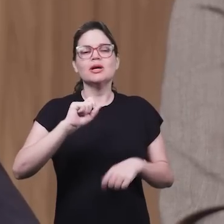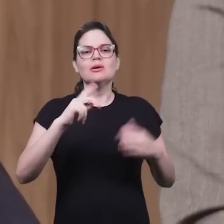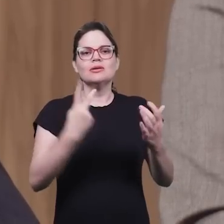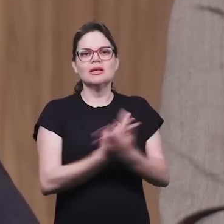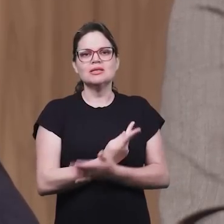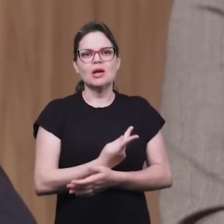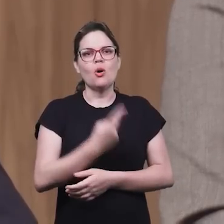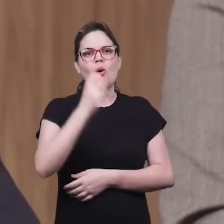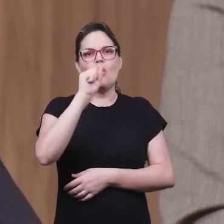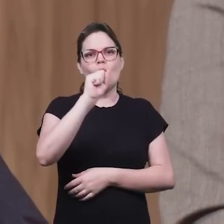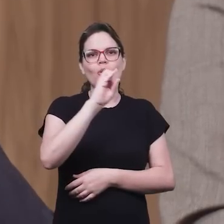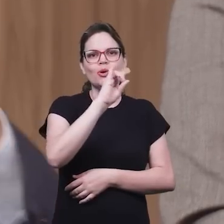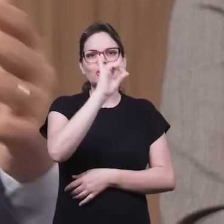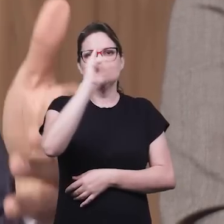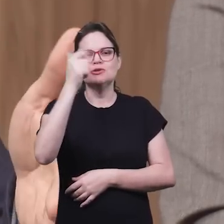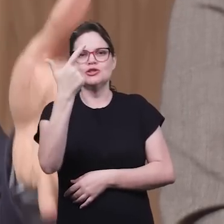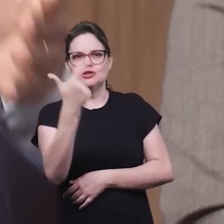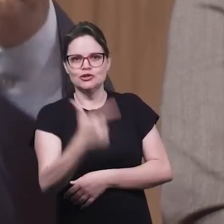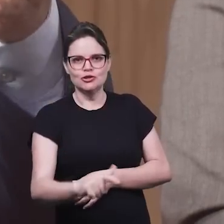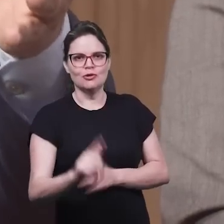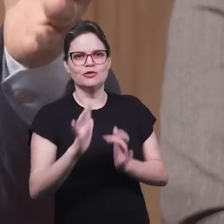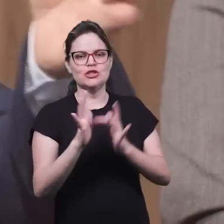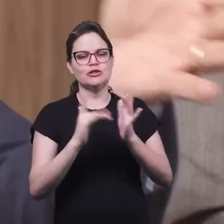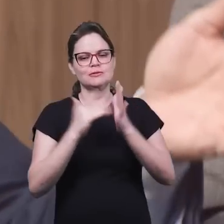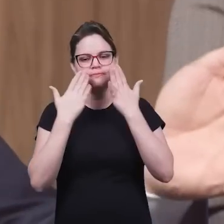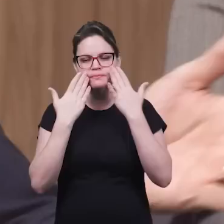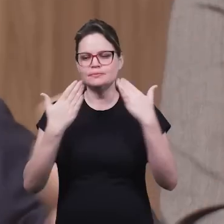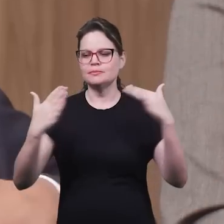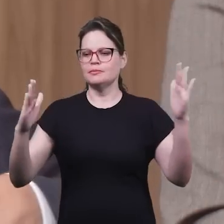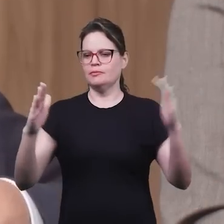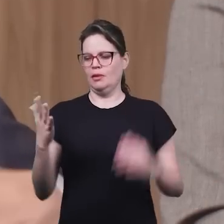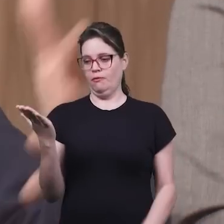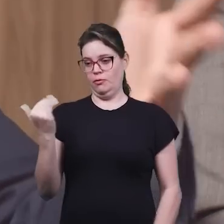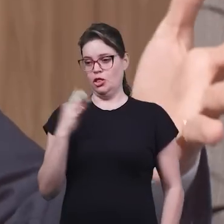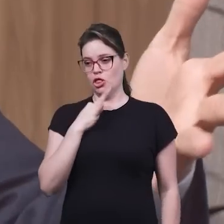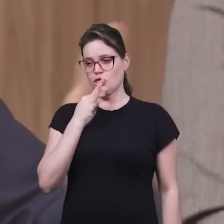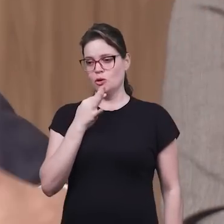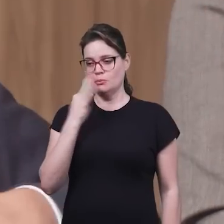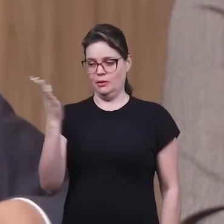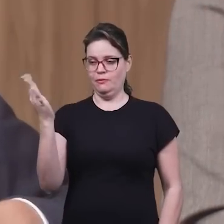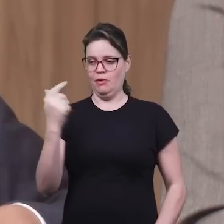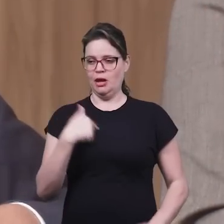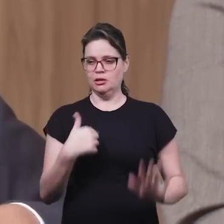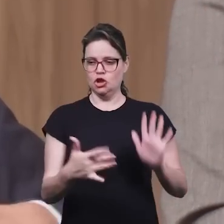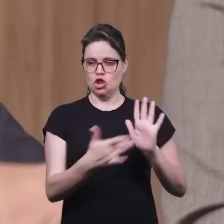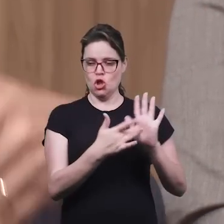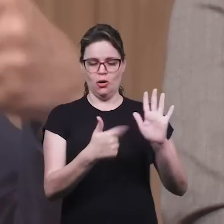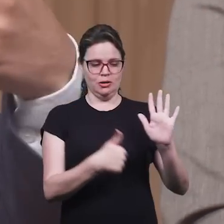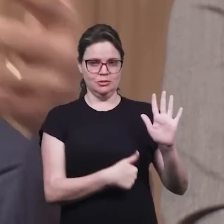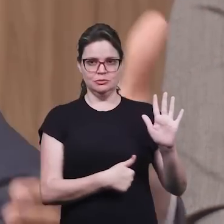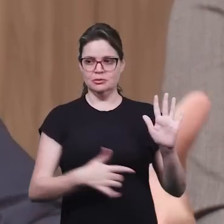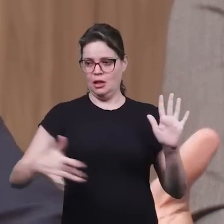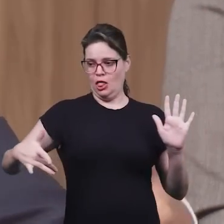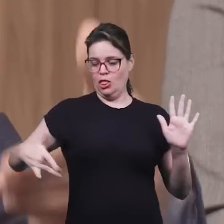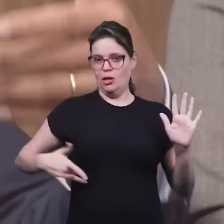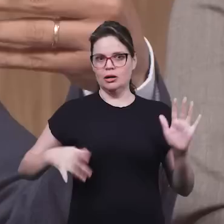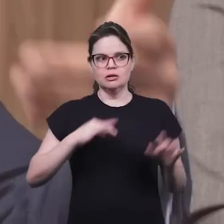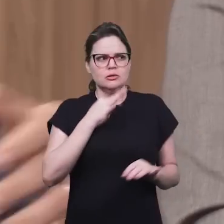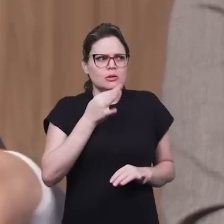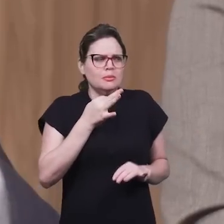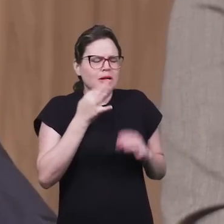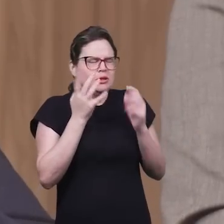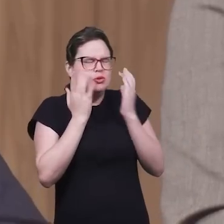8 dias depois, aparece novamente e disse: Tomé, pode tocar nas minhas mãos, pode tocar no meu lado. E Tomé chora ali,